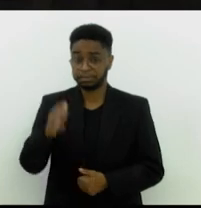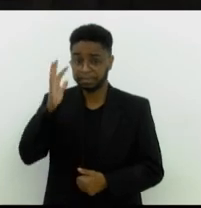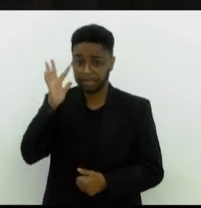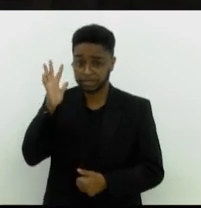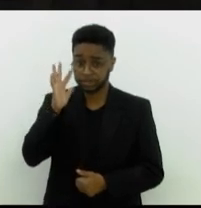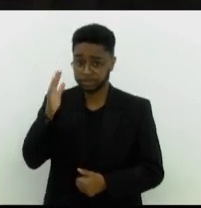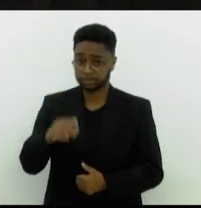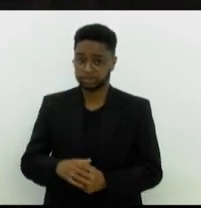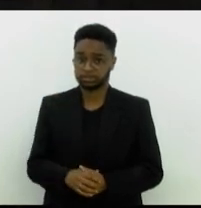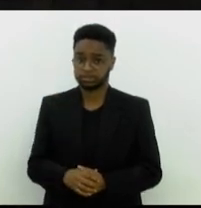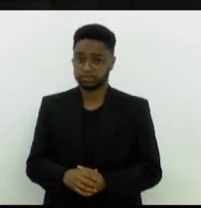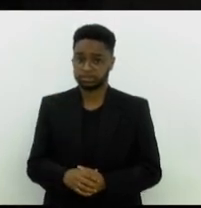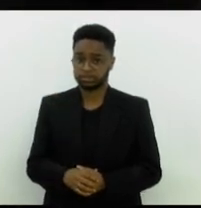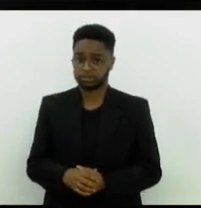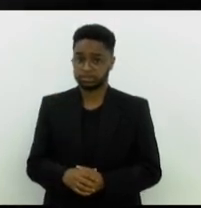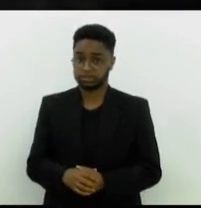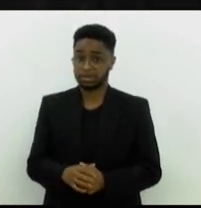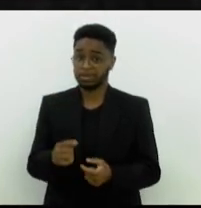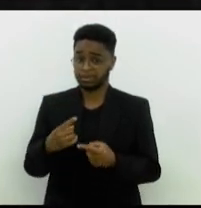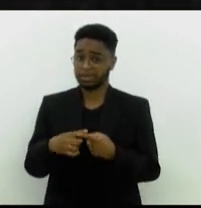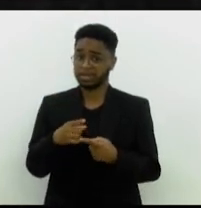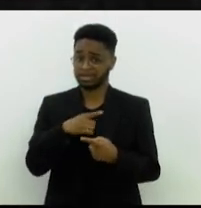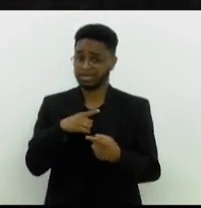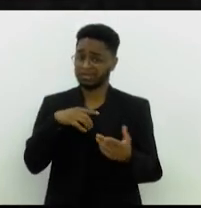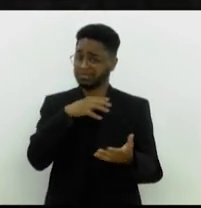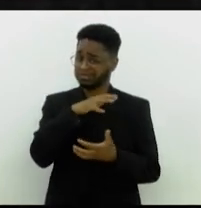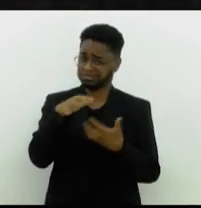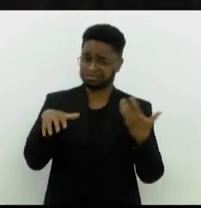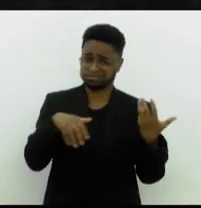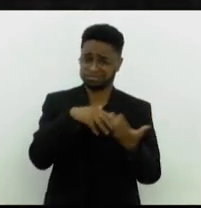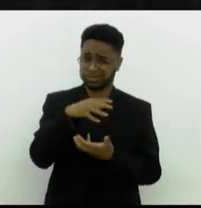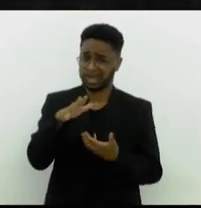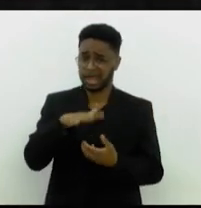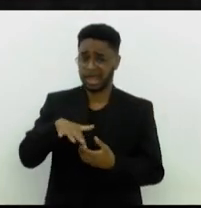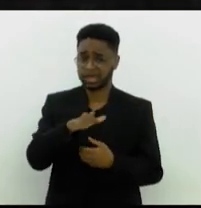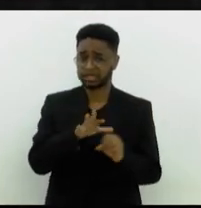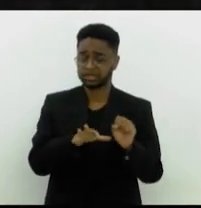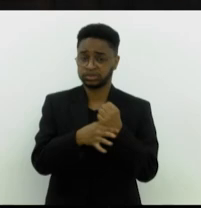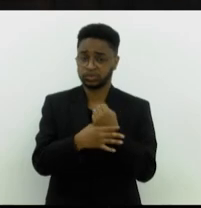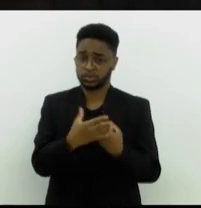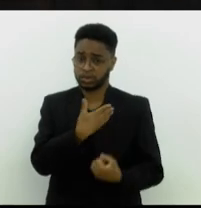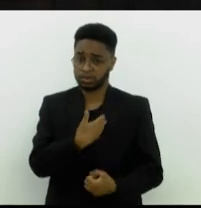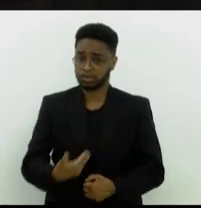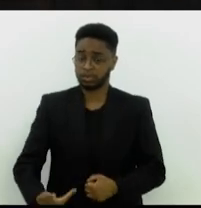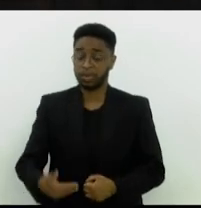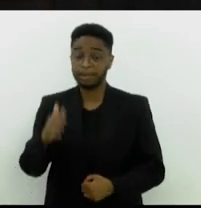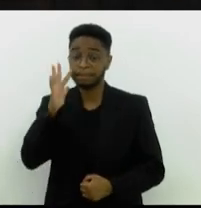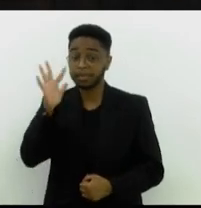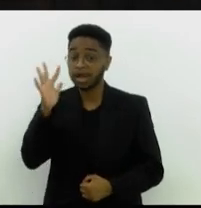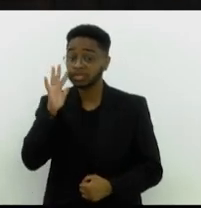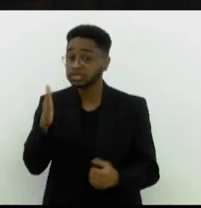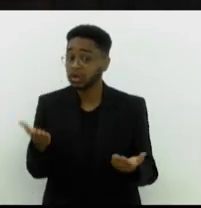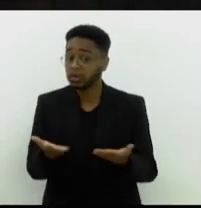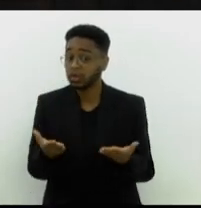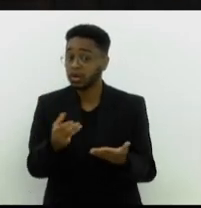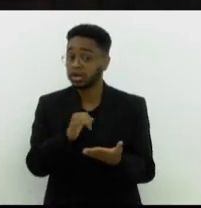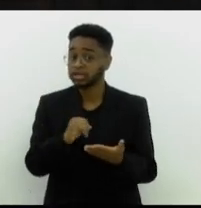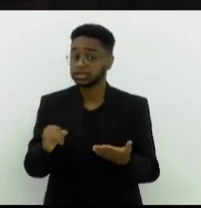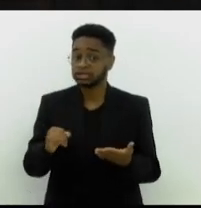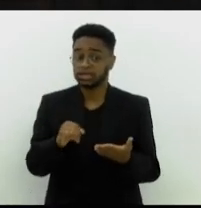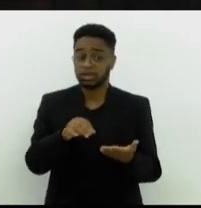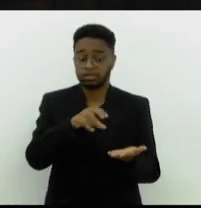Imagine se nós já vivemos um caos na segurança pública, imagine se as